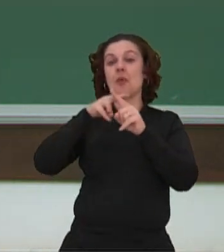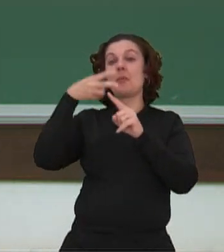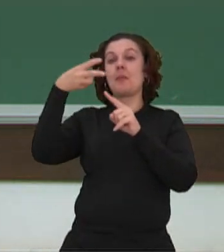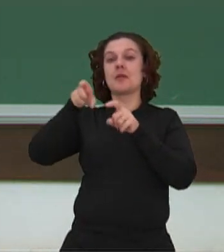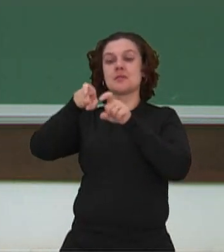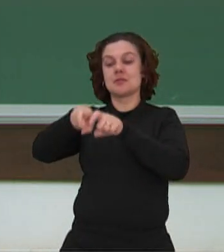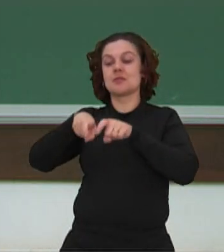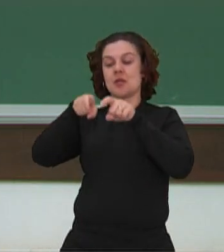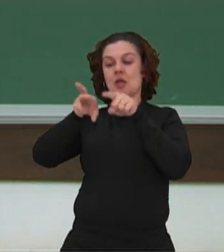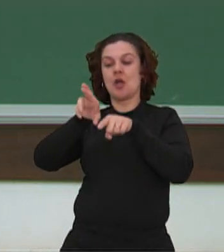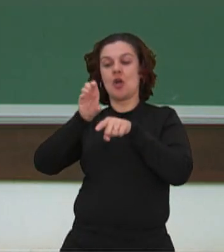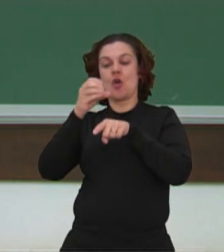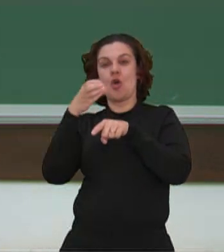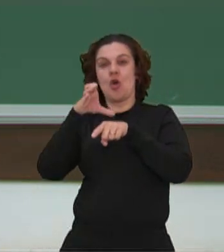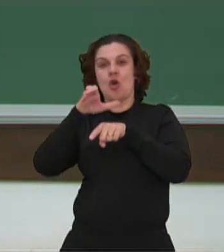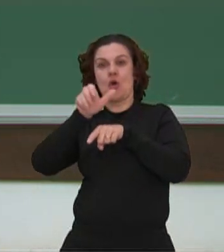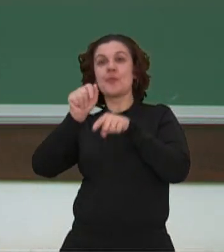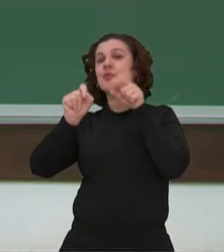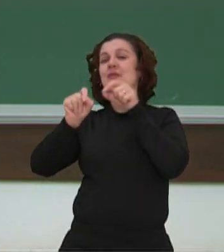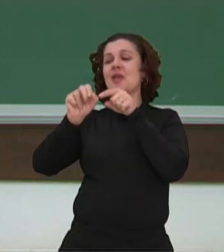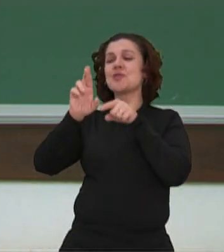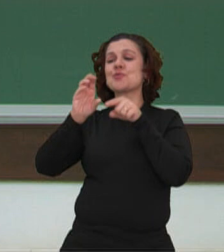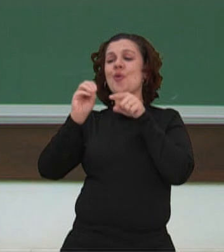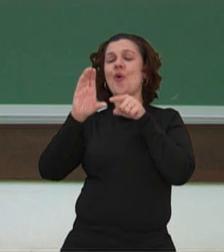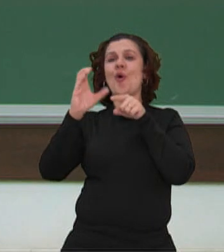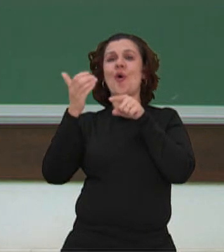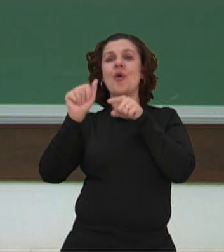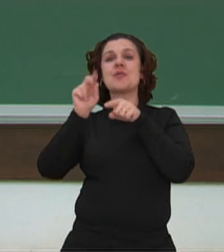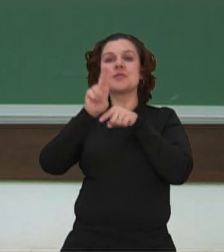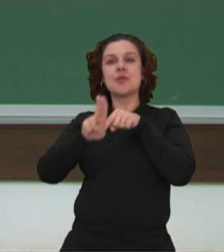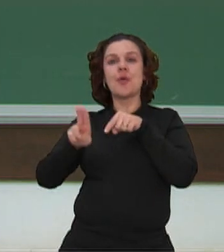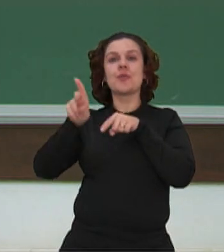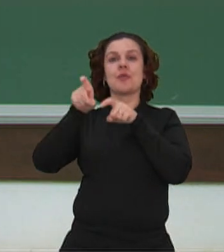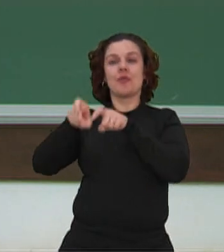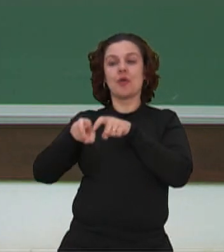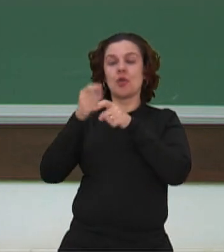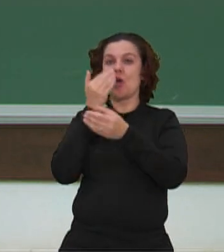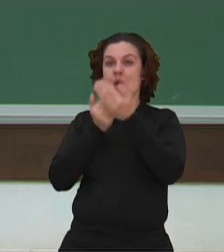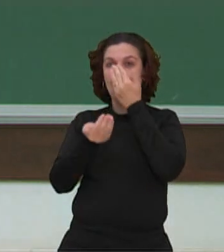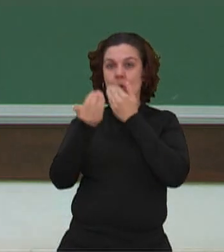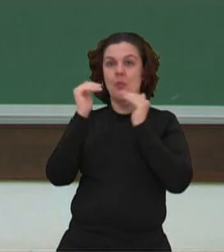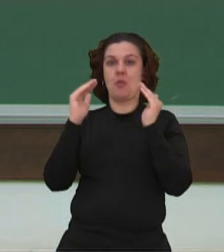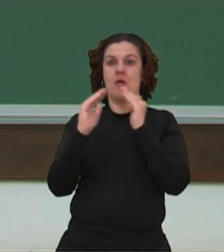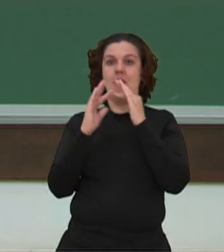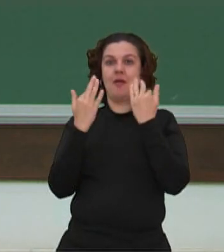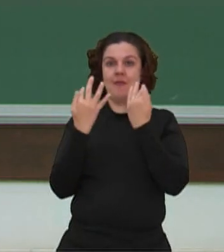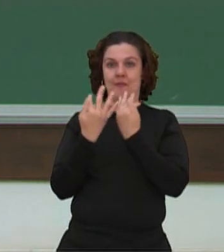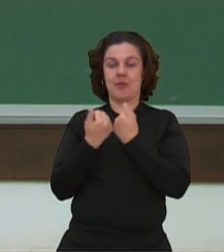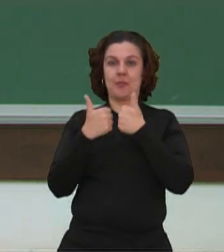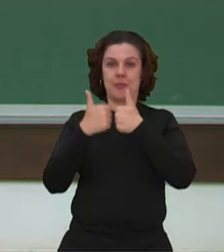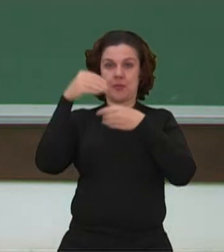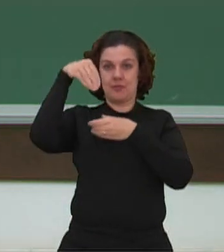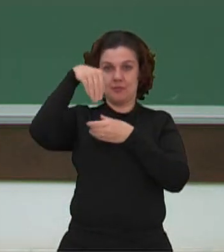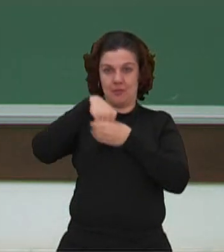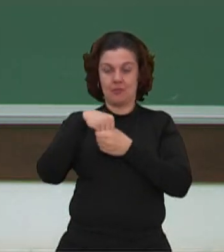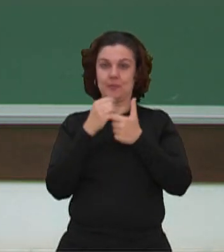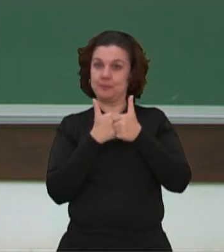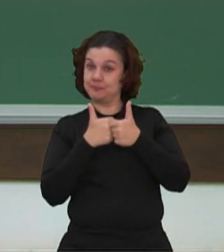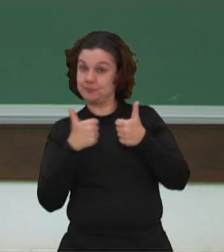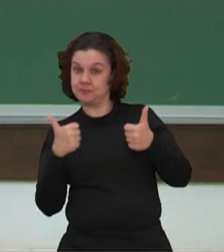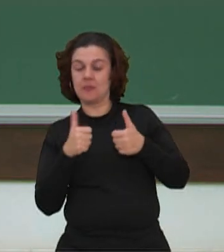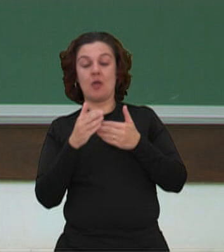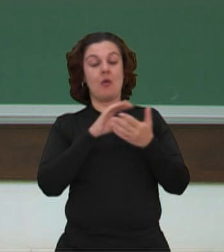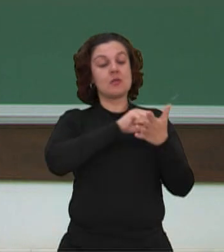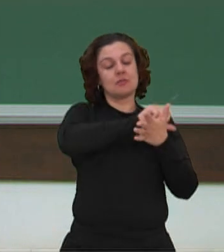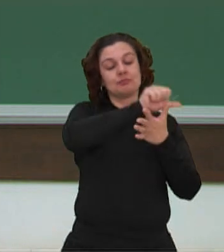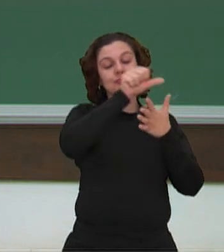se plantavam os produtos de subsistência necessários ali para a alimentação do pessoal dentro do engenho. Esses